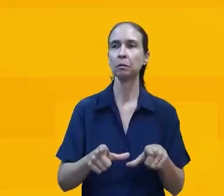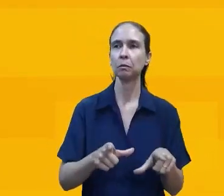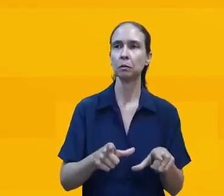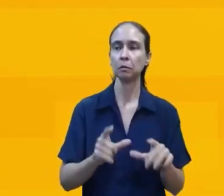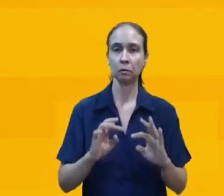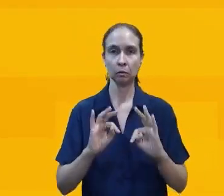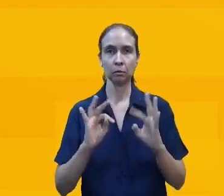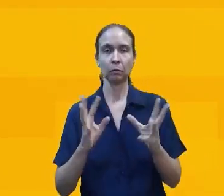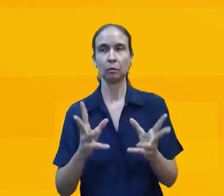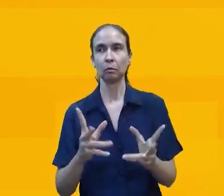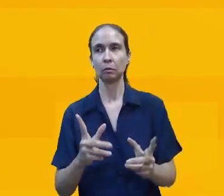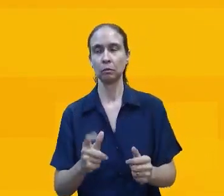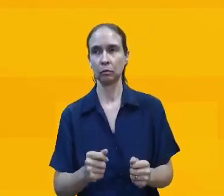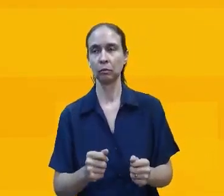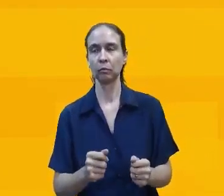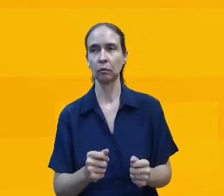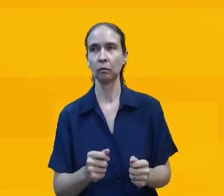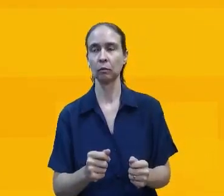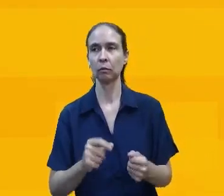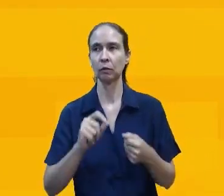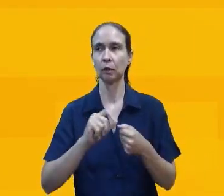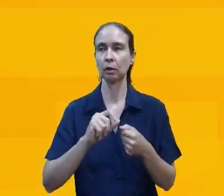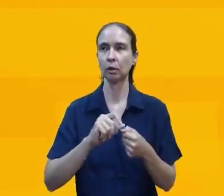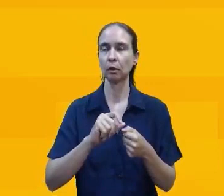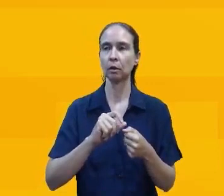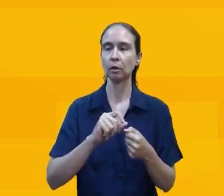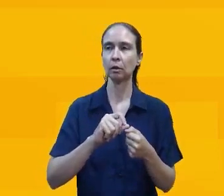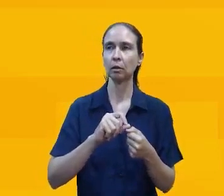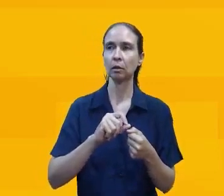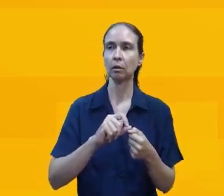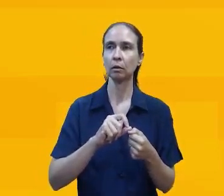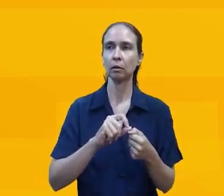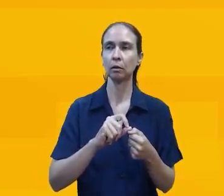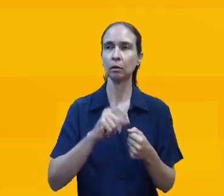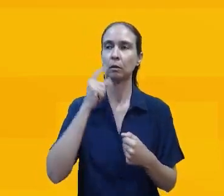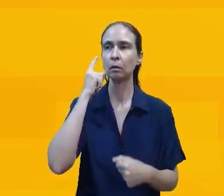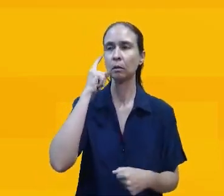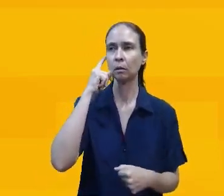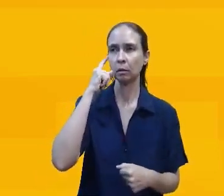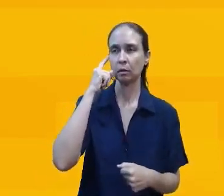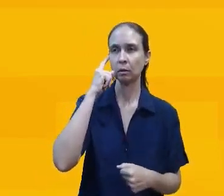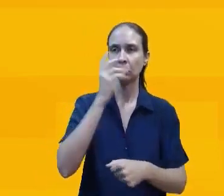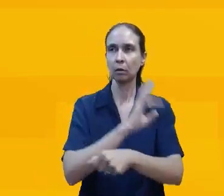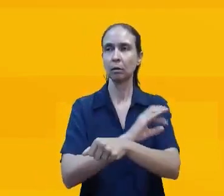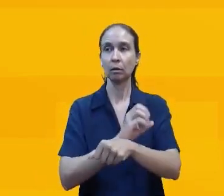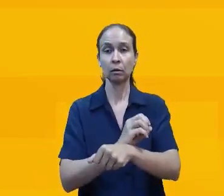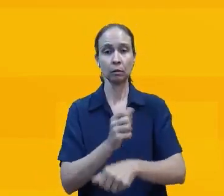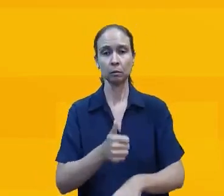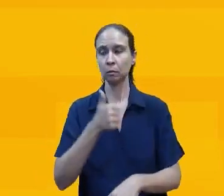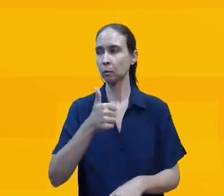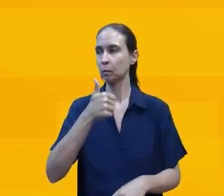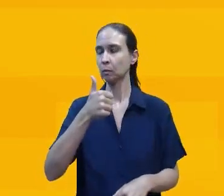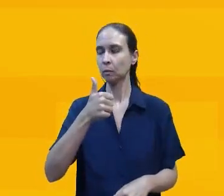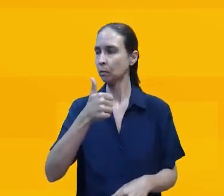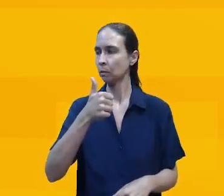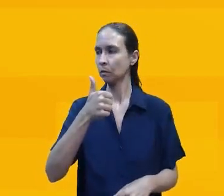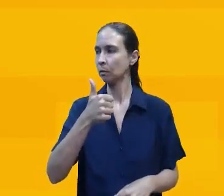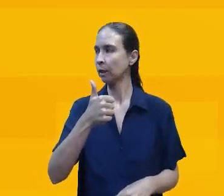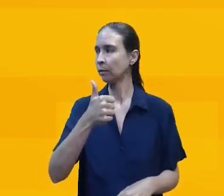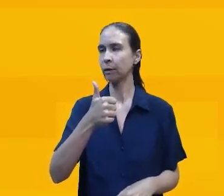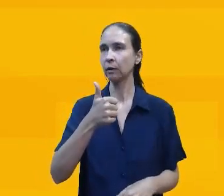nos levou a uma situação de que o Tocantins melhorou muito